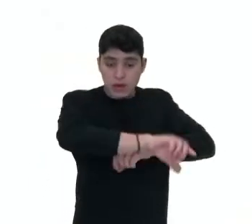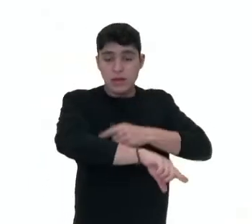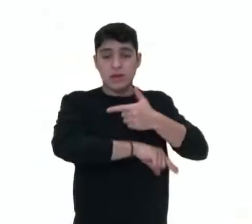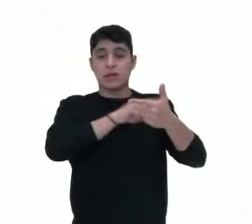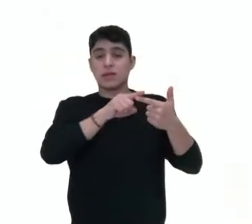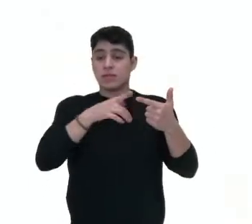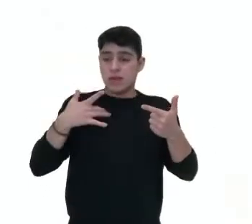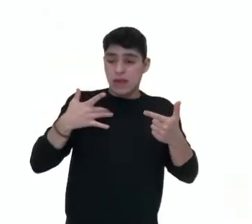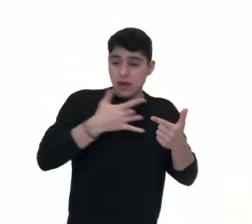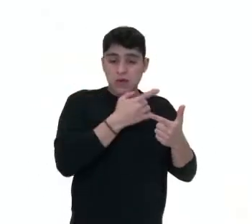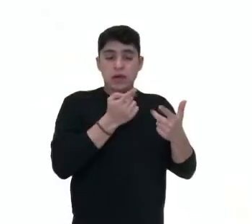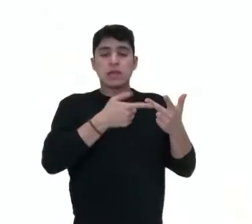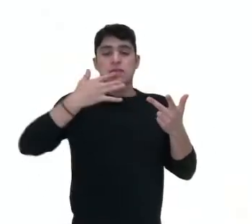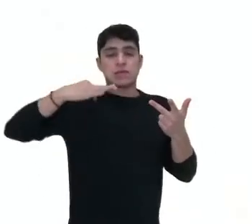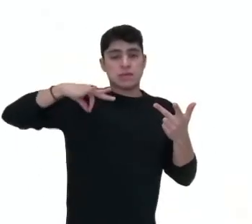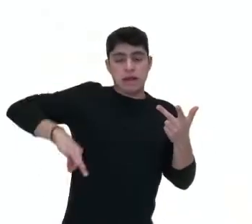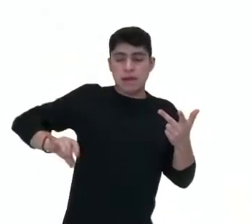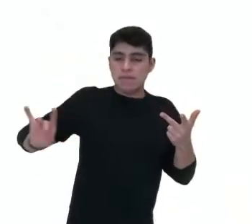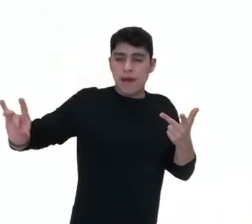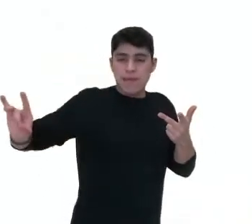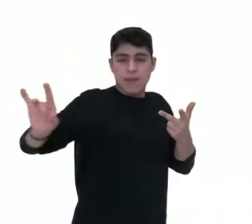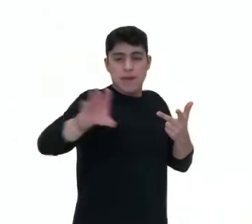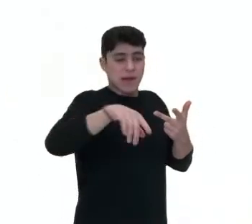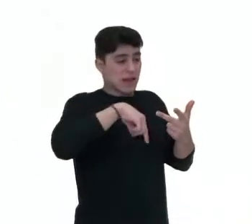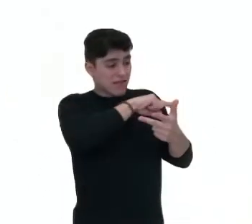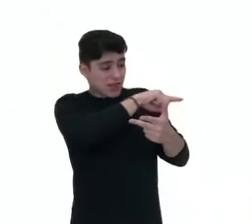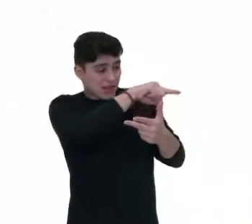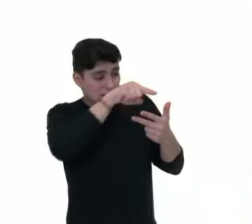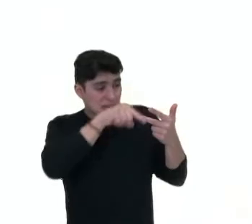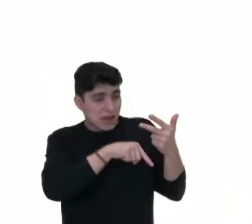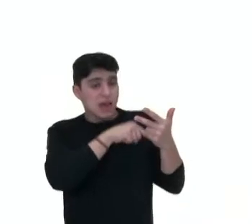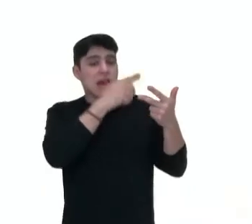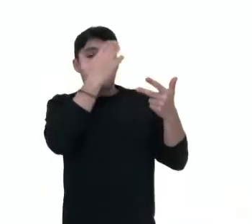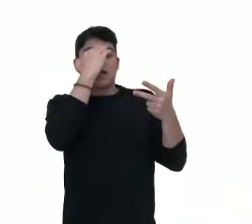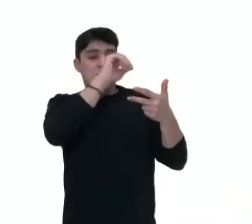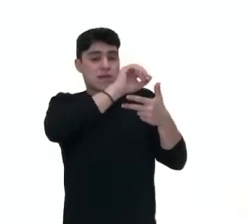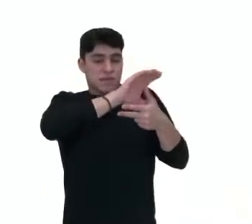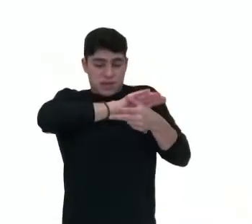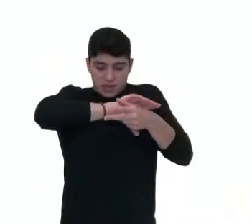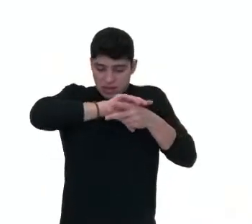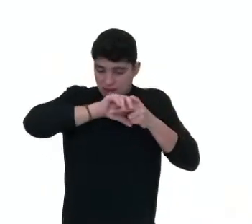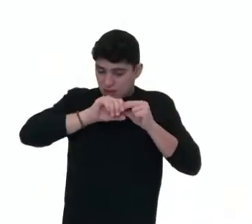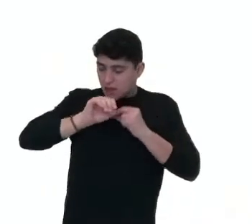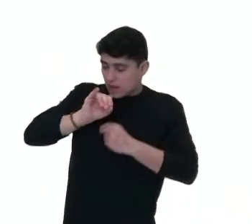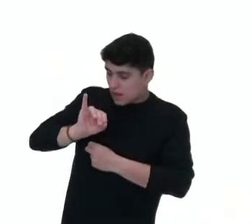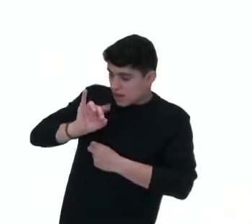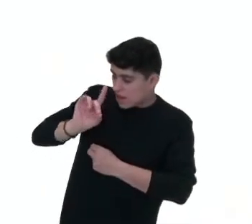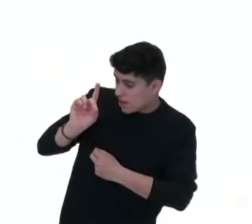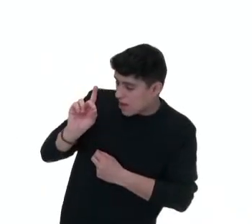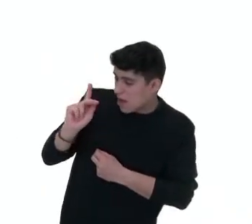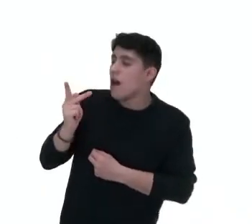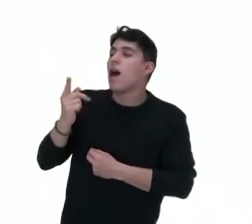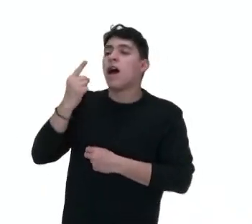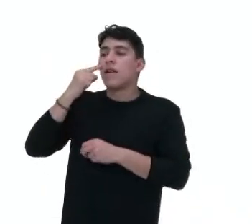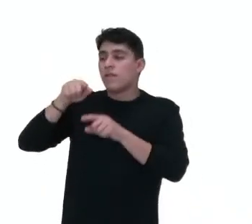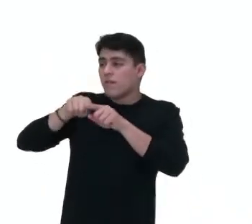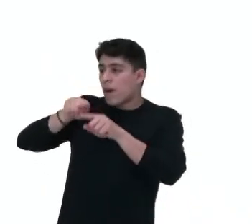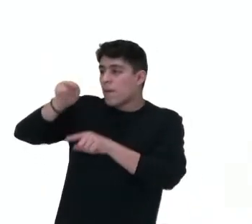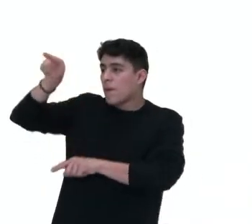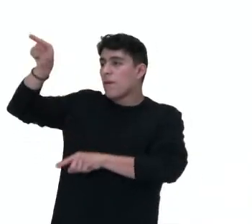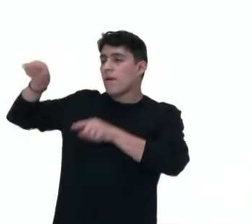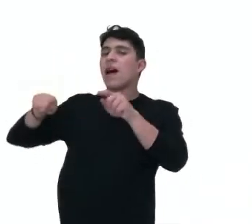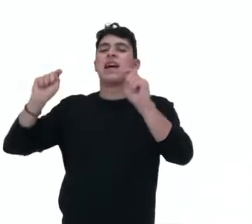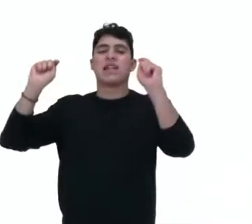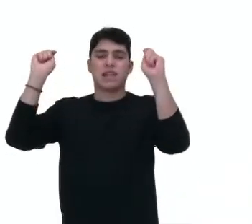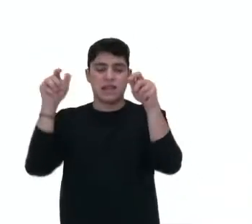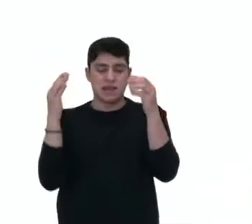saúde e renda. Esses três fatores fazem com que o IDH, então, gere um índice estatístico, ok? E